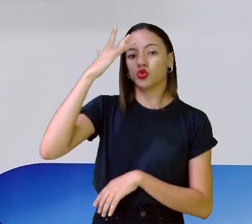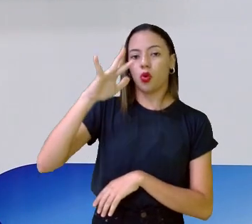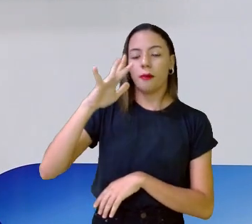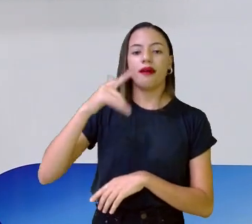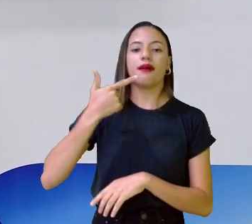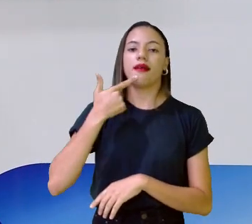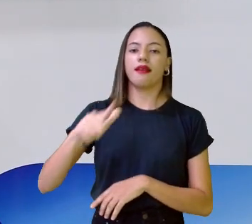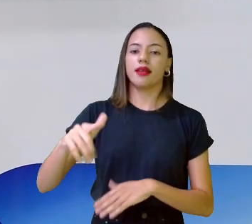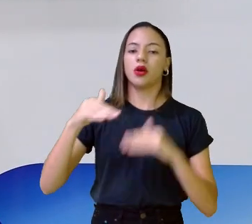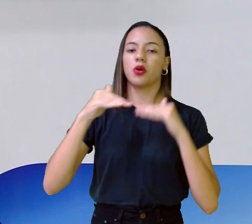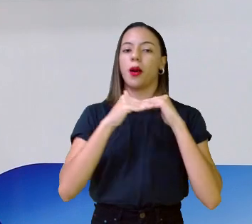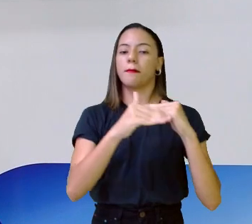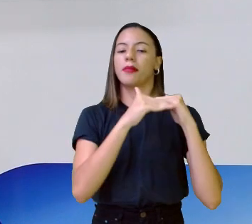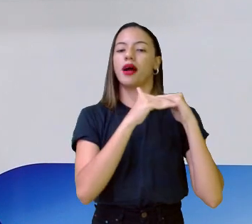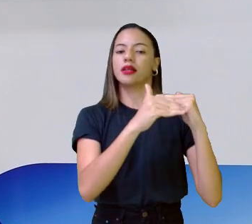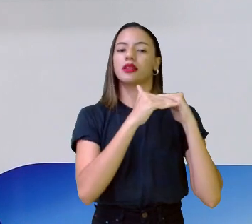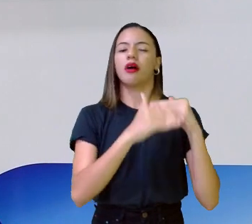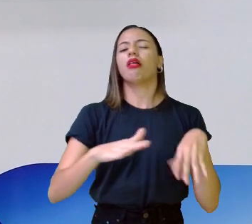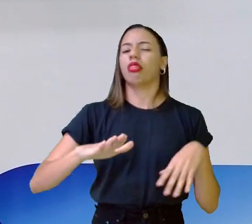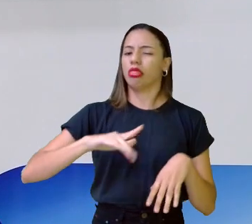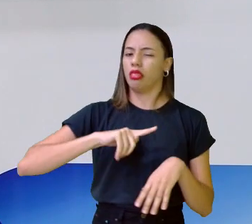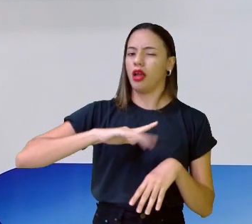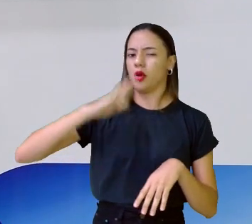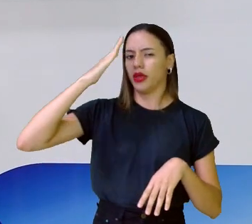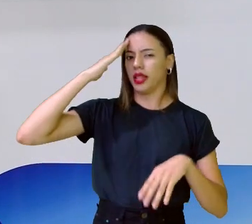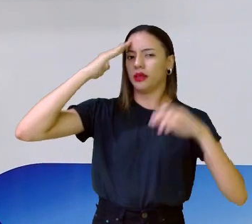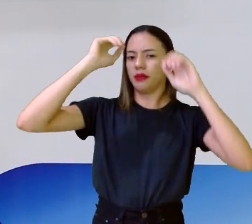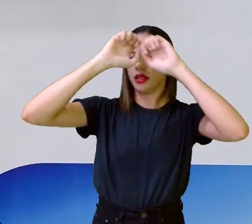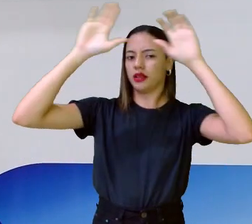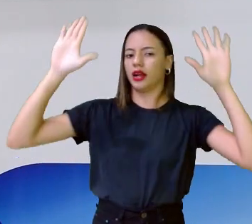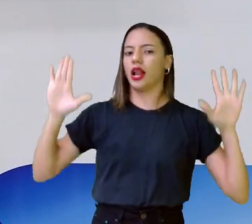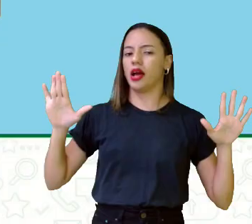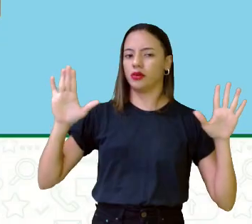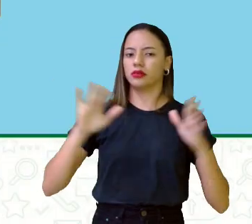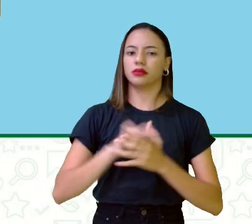padrão. Há uma compreensão aí. Então,